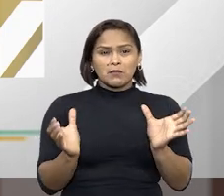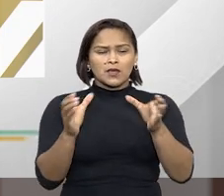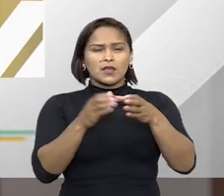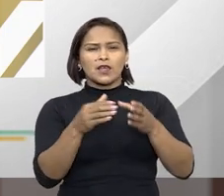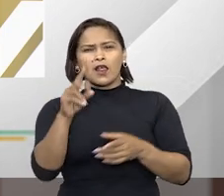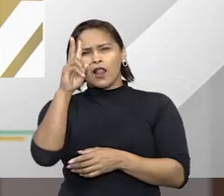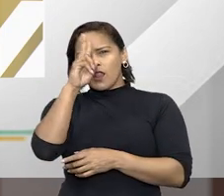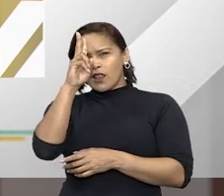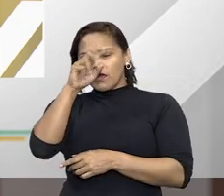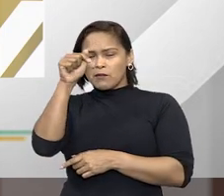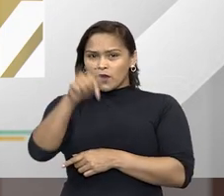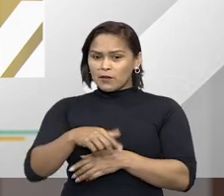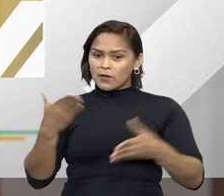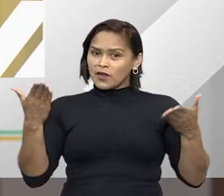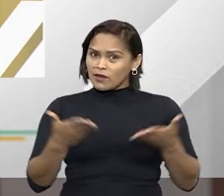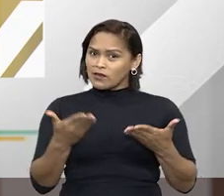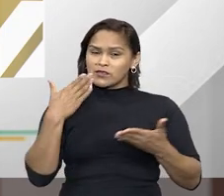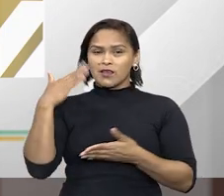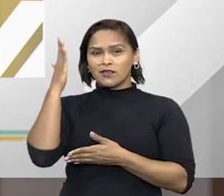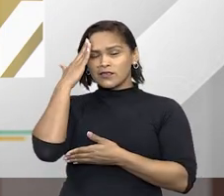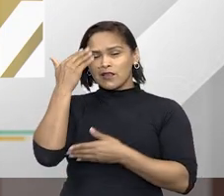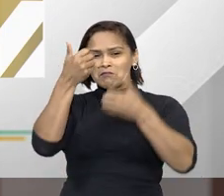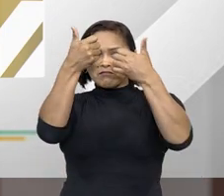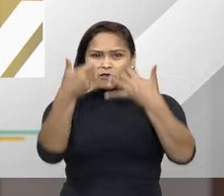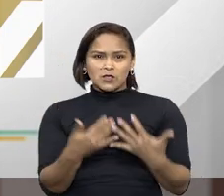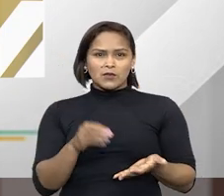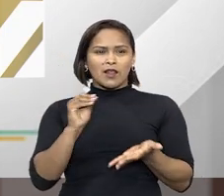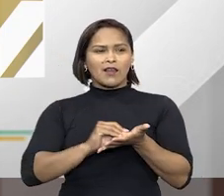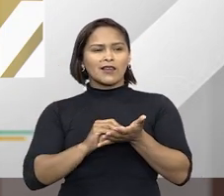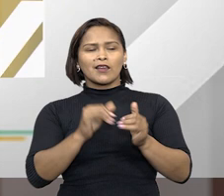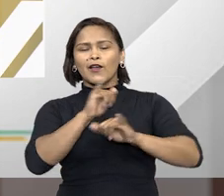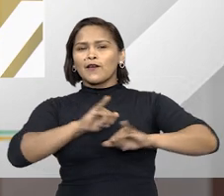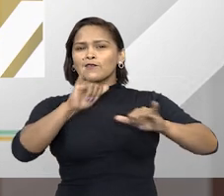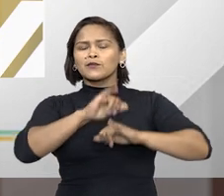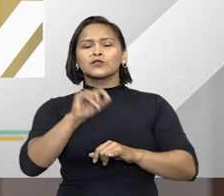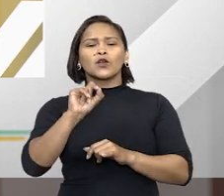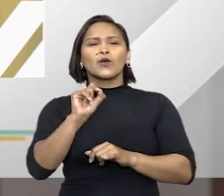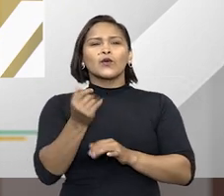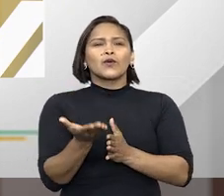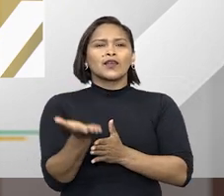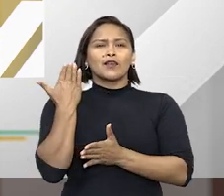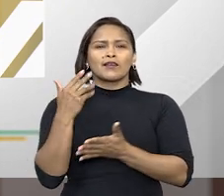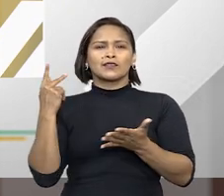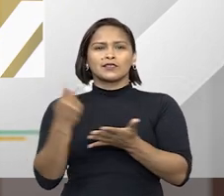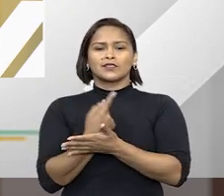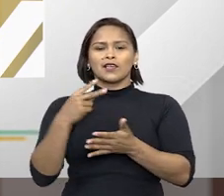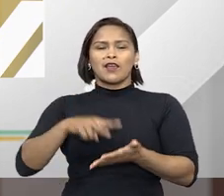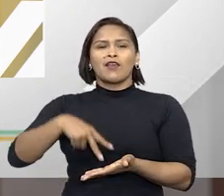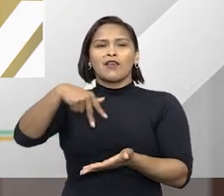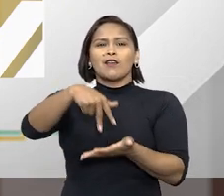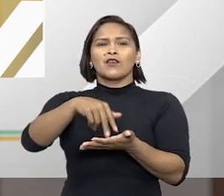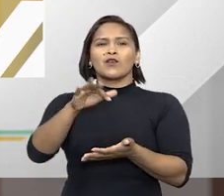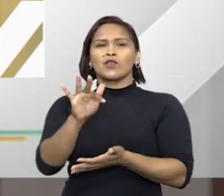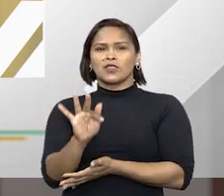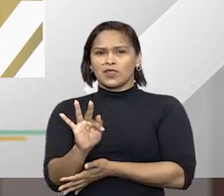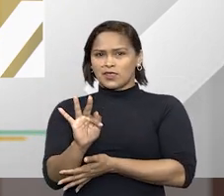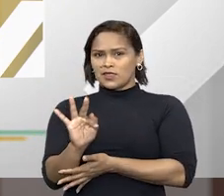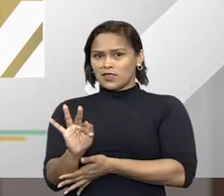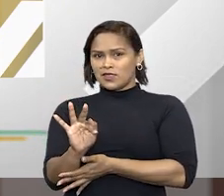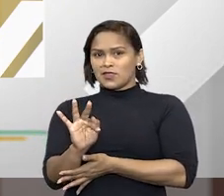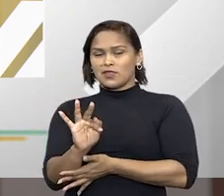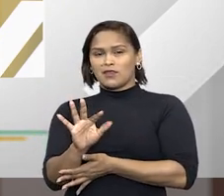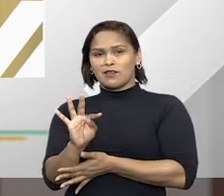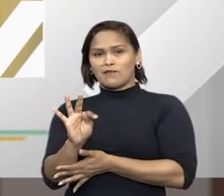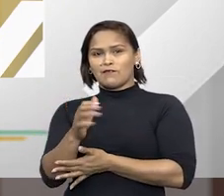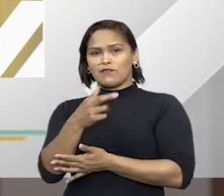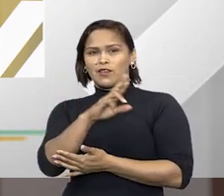para quem já sabe, ou explicar para quem ainda não sabe, o que era e o que representou o TFRE, como também era conhecido o